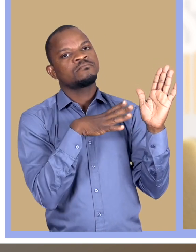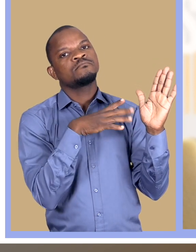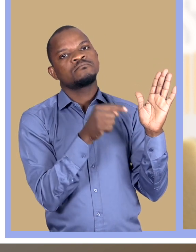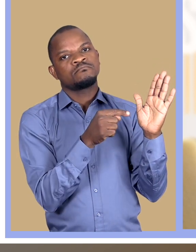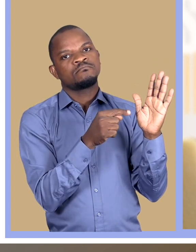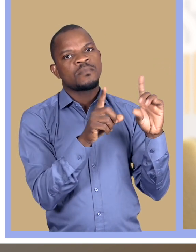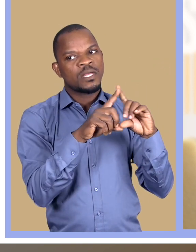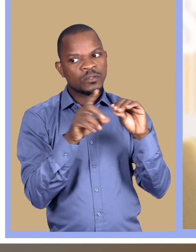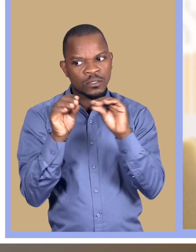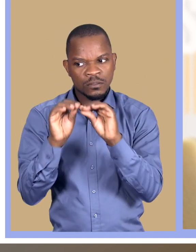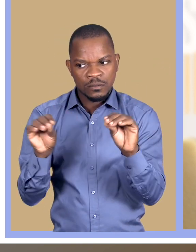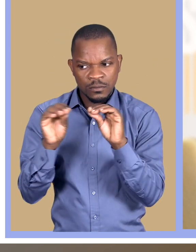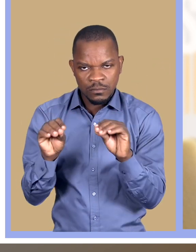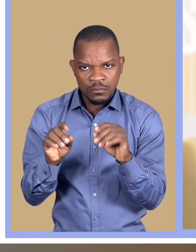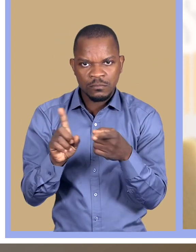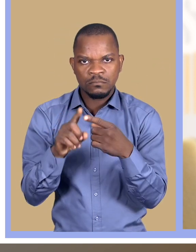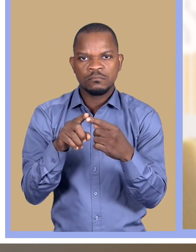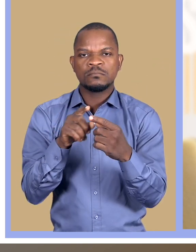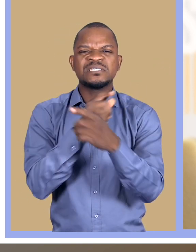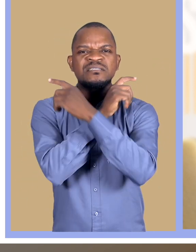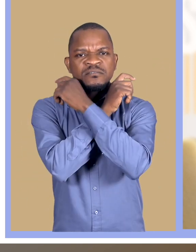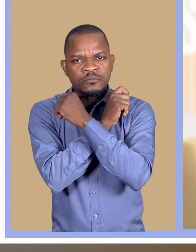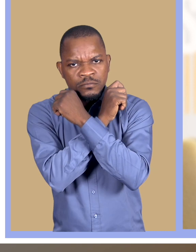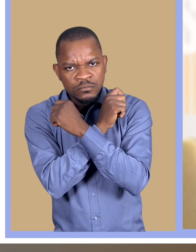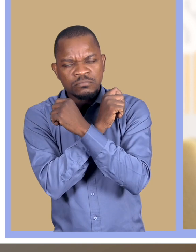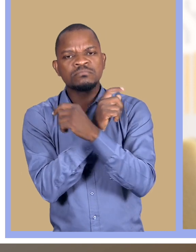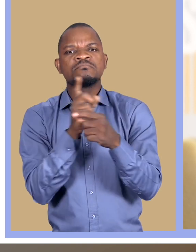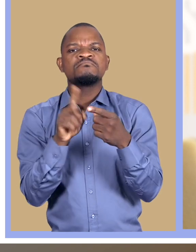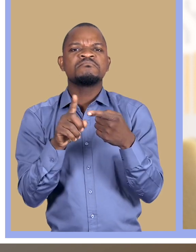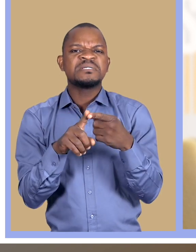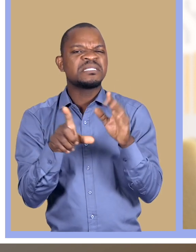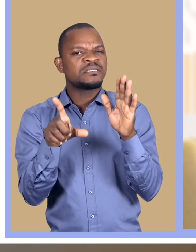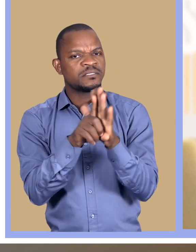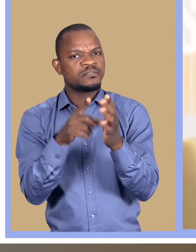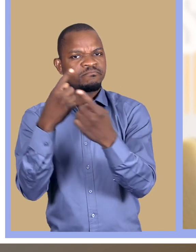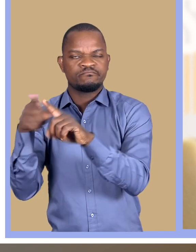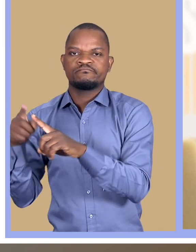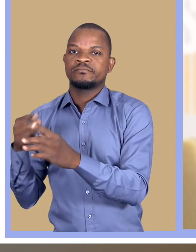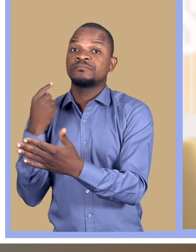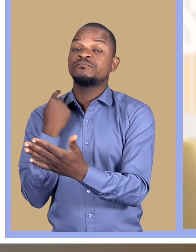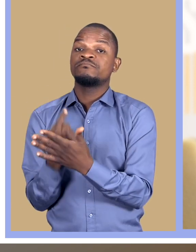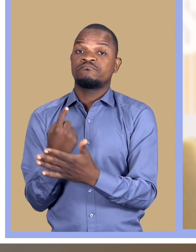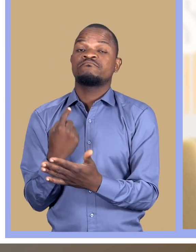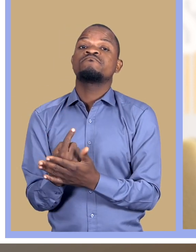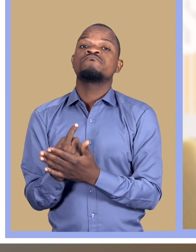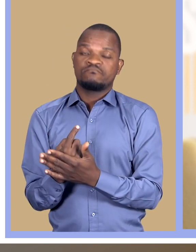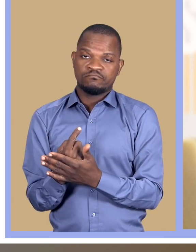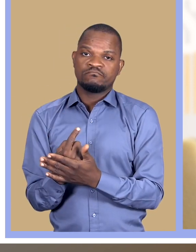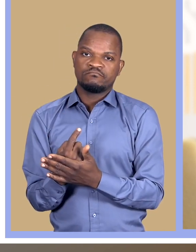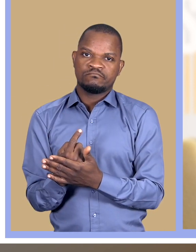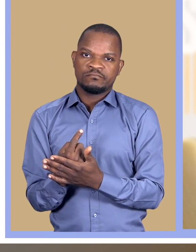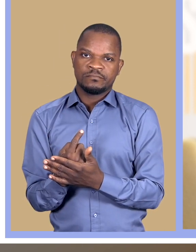educação, a nível da penalização, a criminalização da questão ambiental é tão importante quanto a educação propriamente